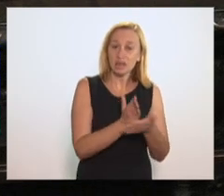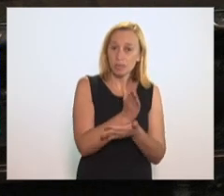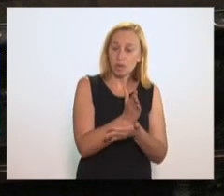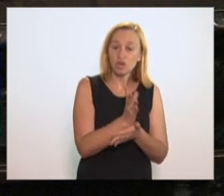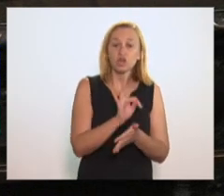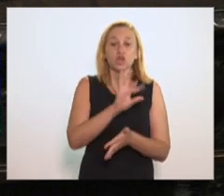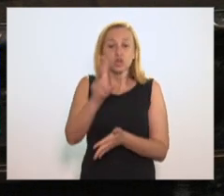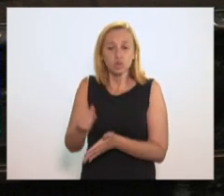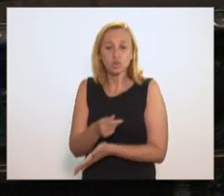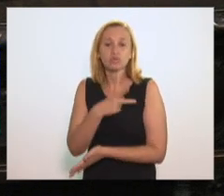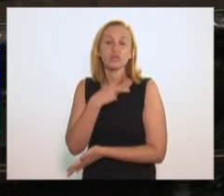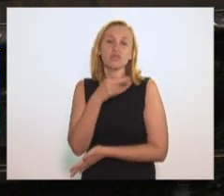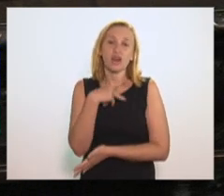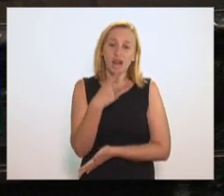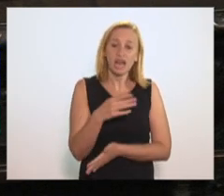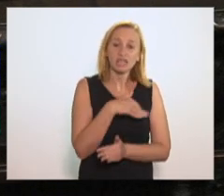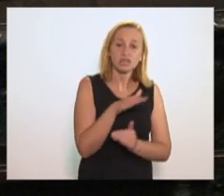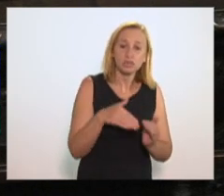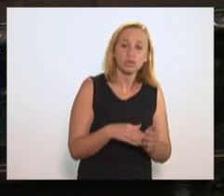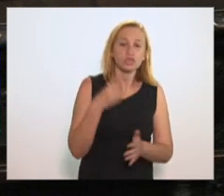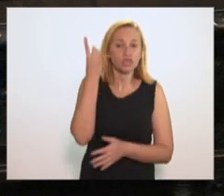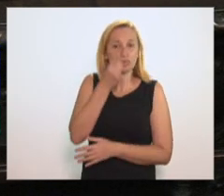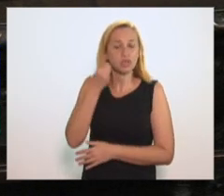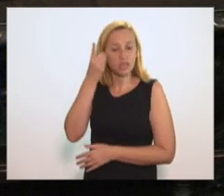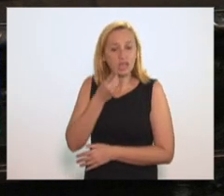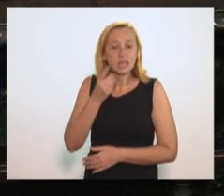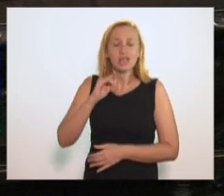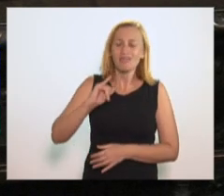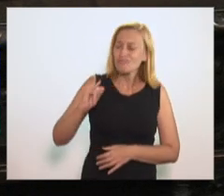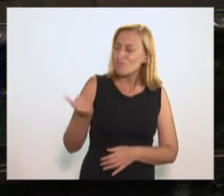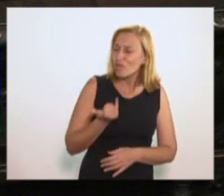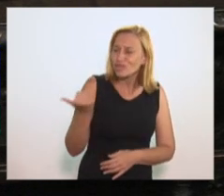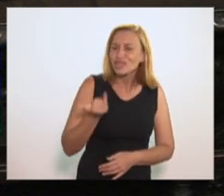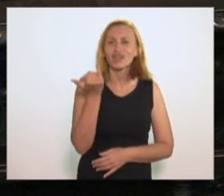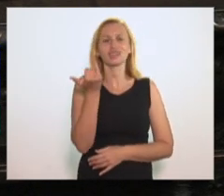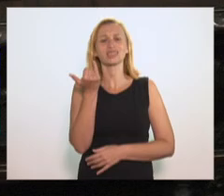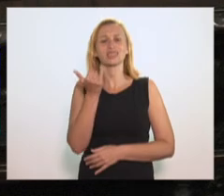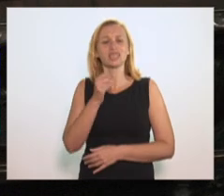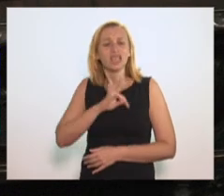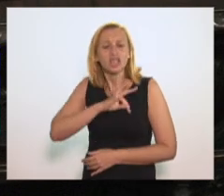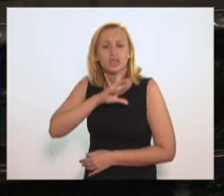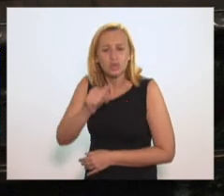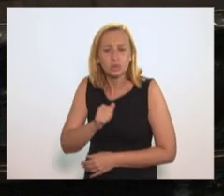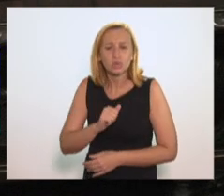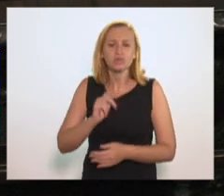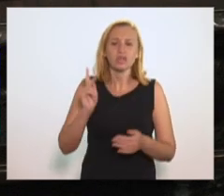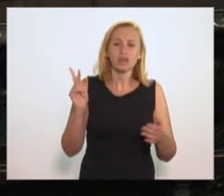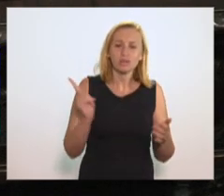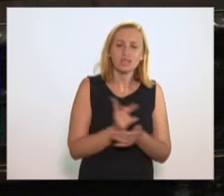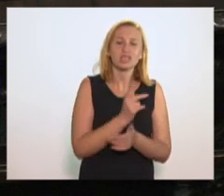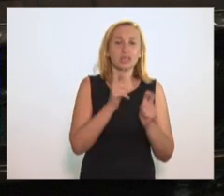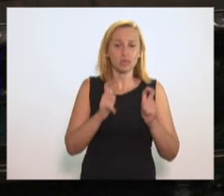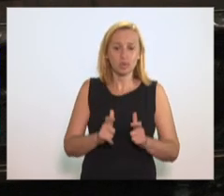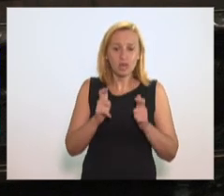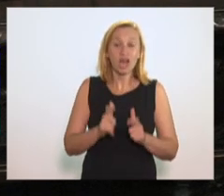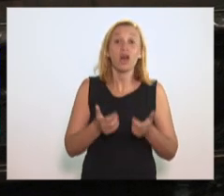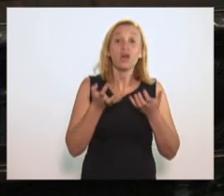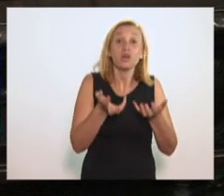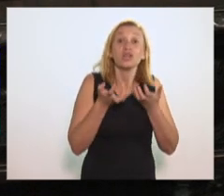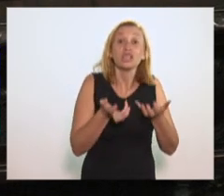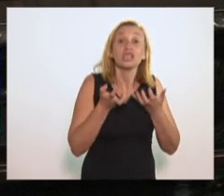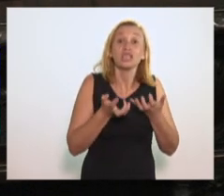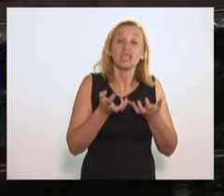tudo que foi falado para os novos deputados aqui da importância de tudo que vai ser realizado nesse local eu queria